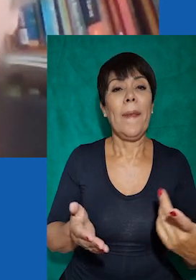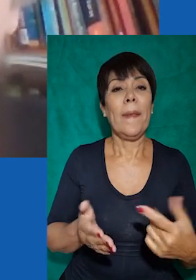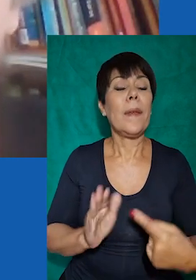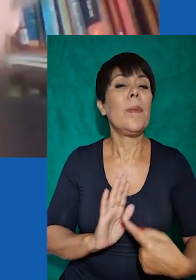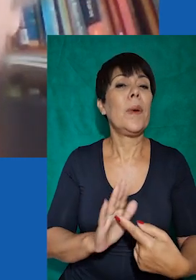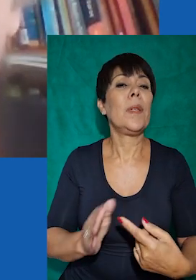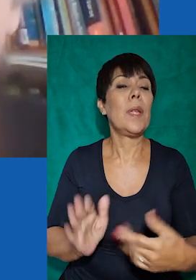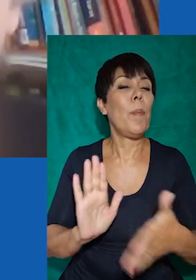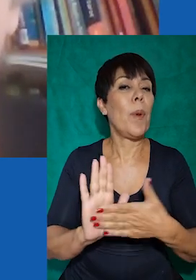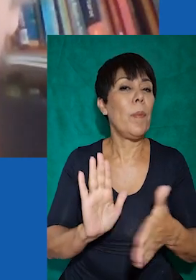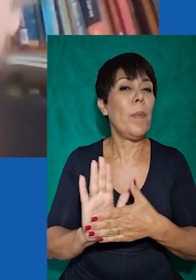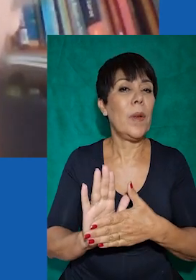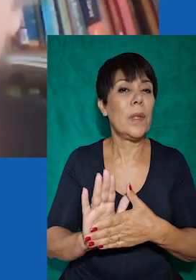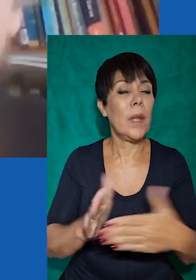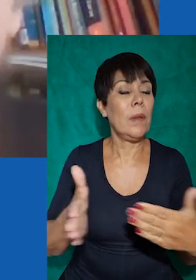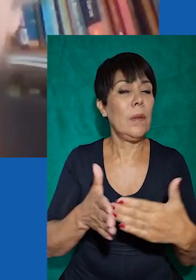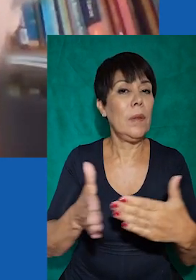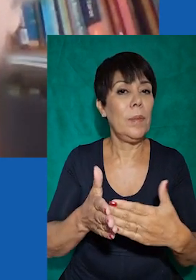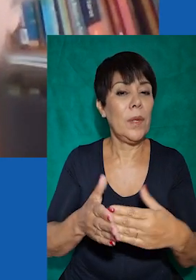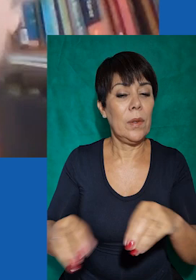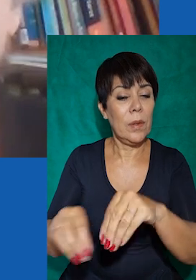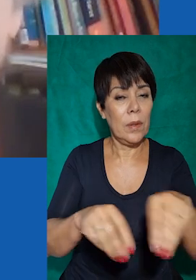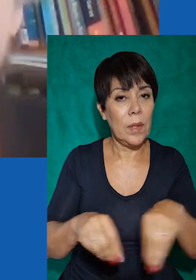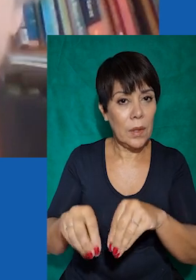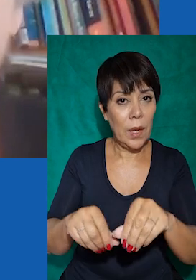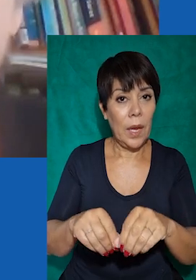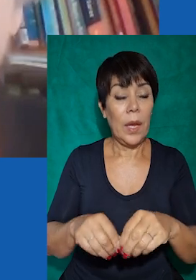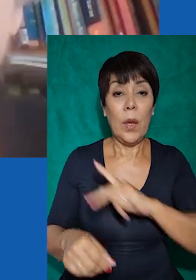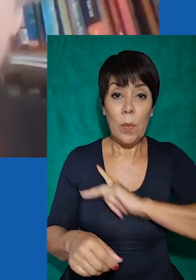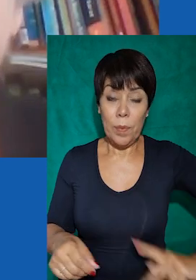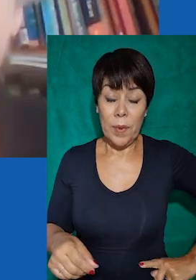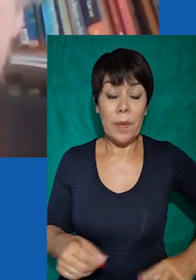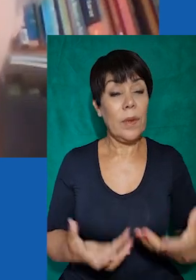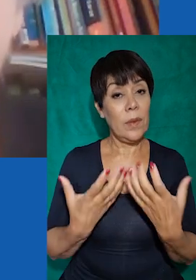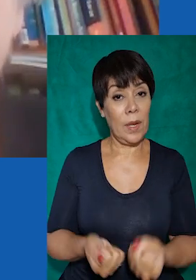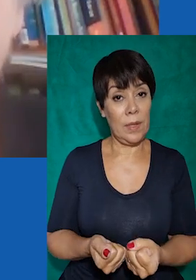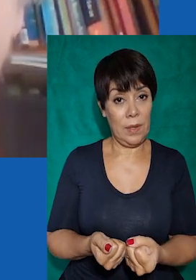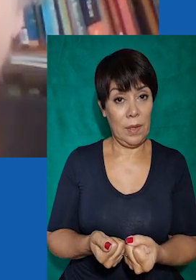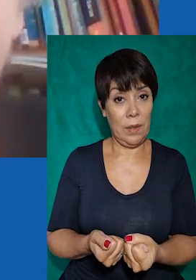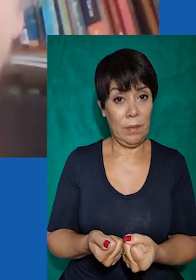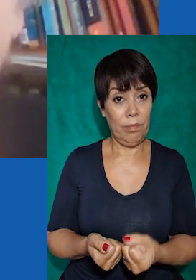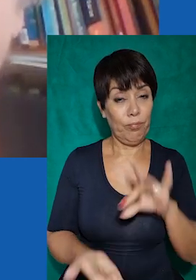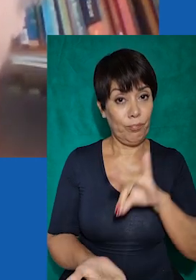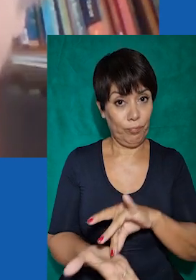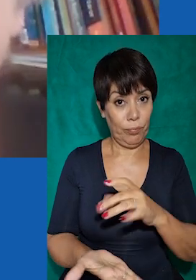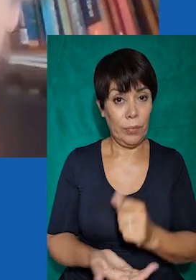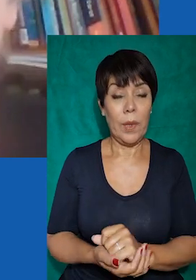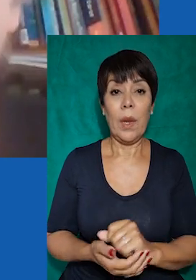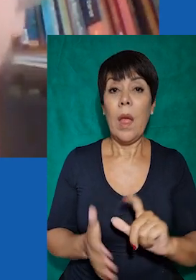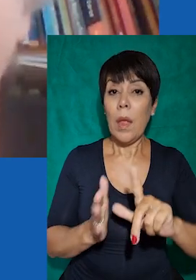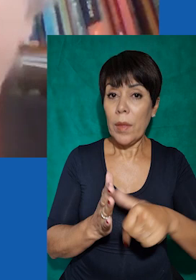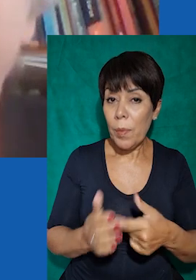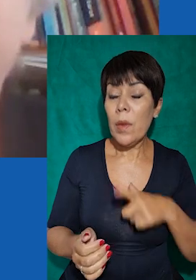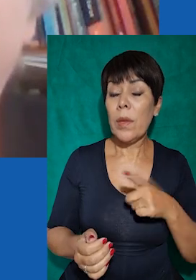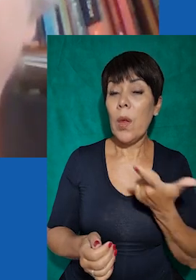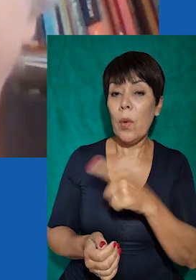desemboca numa proposta de delimitação que o presidente da FUNAI aceita oficialmente. Mas, depois